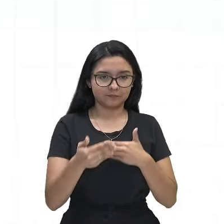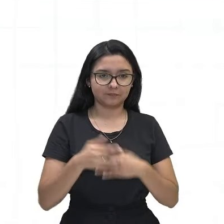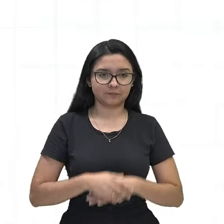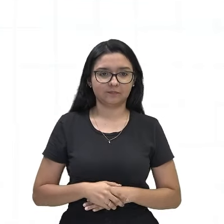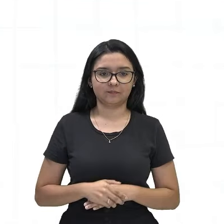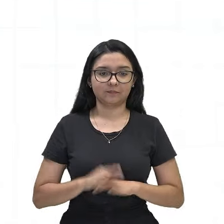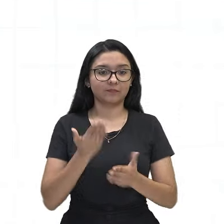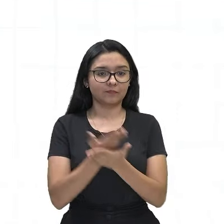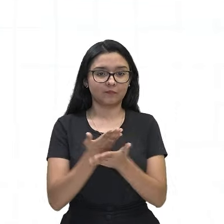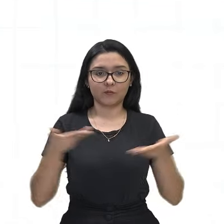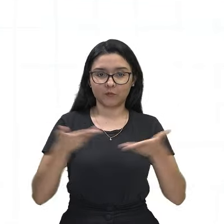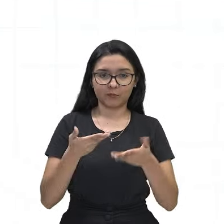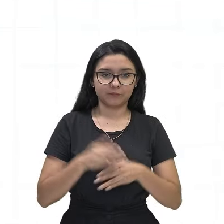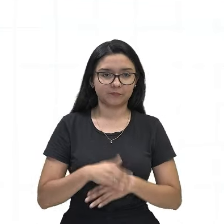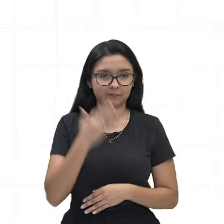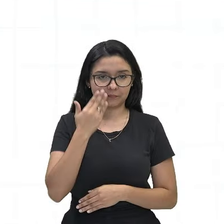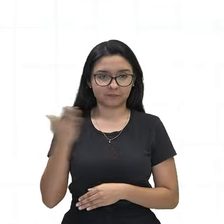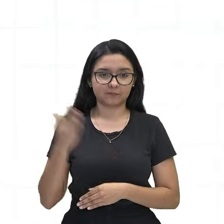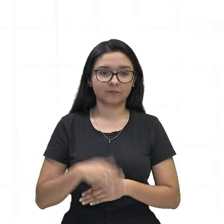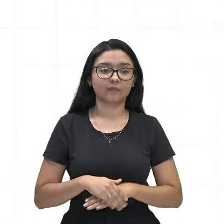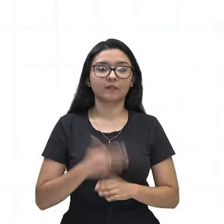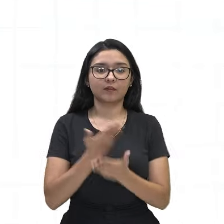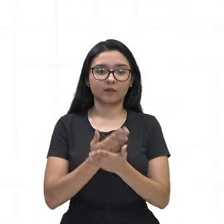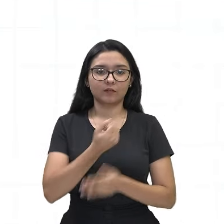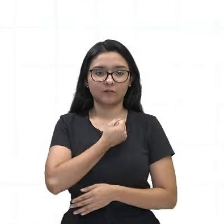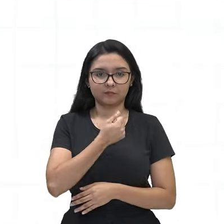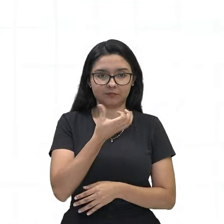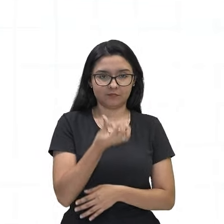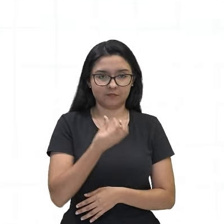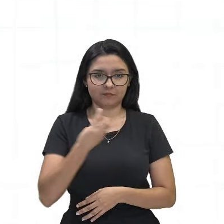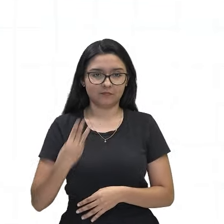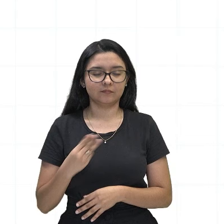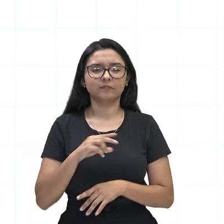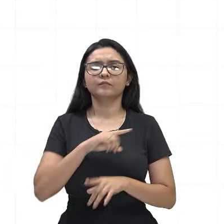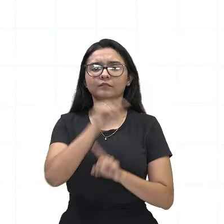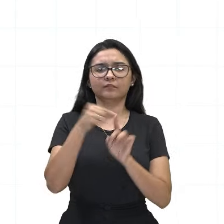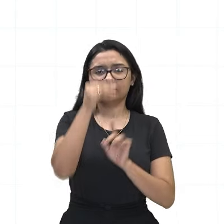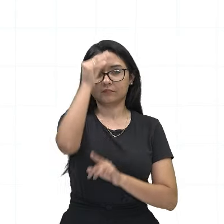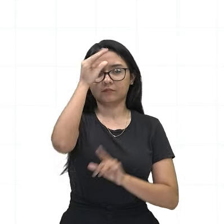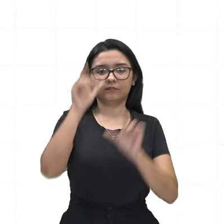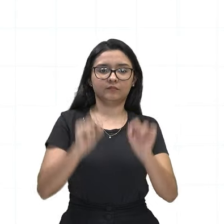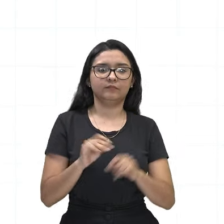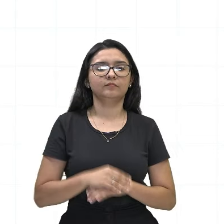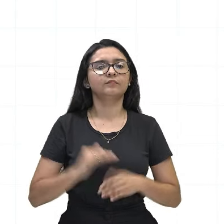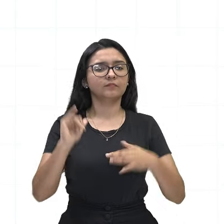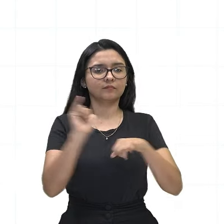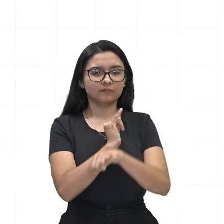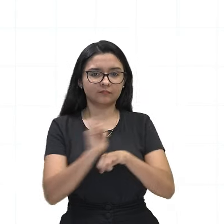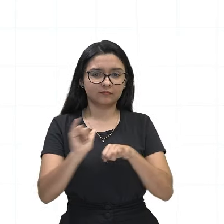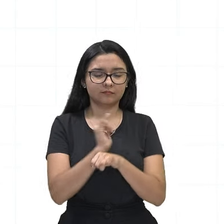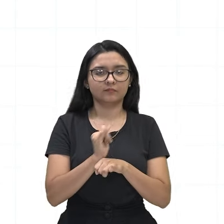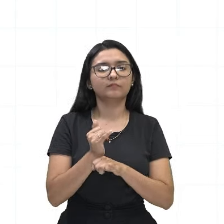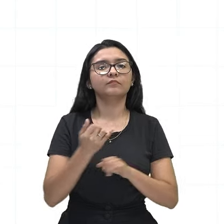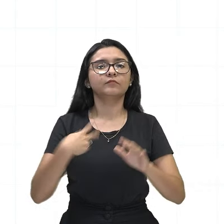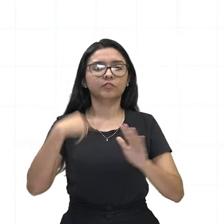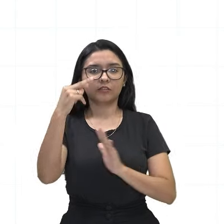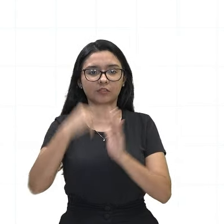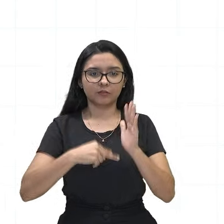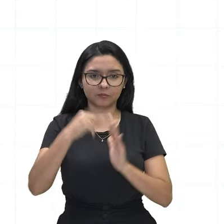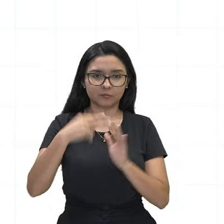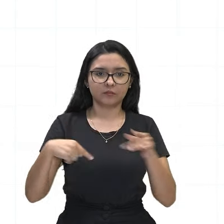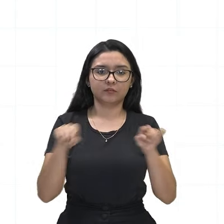hoje? Vamos lá, olha só. Aula 63, objeto de conhecimento, estratégias e procedimentos de